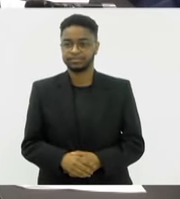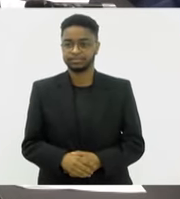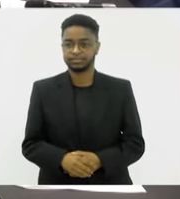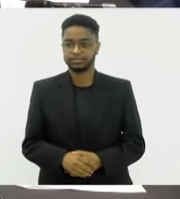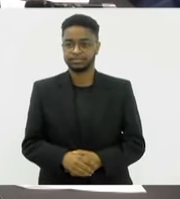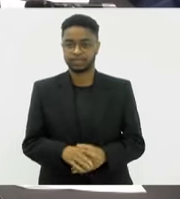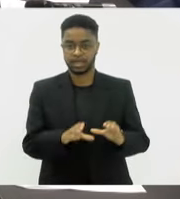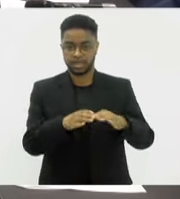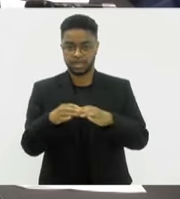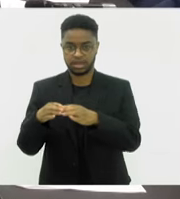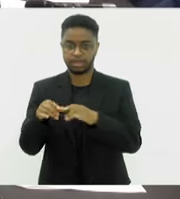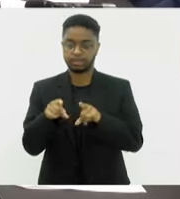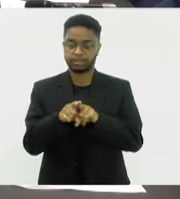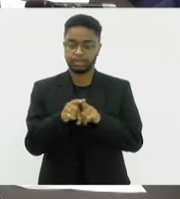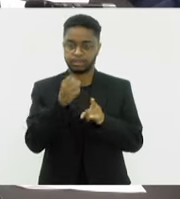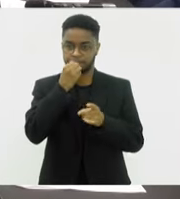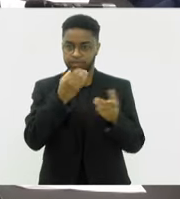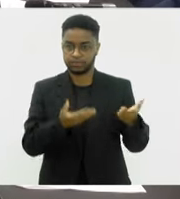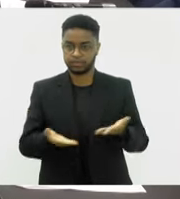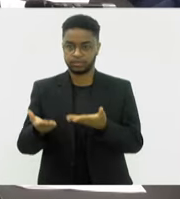comitiva.